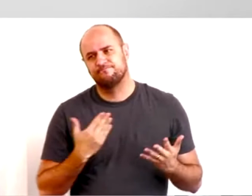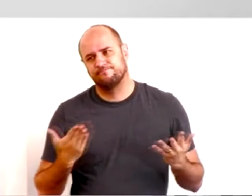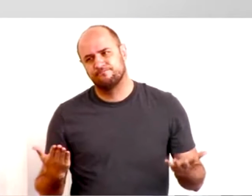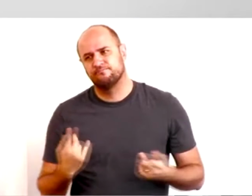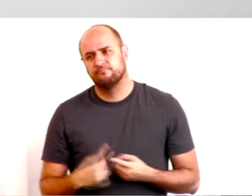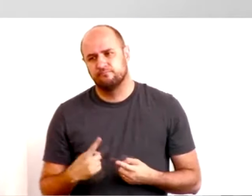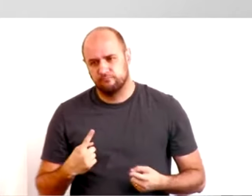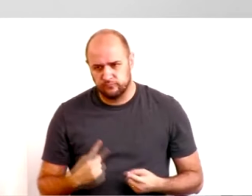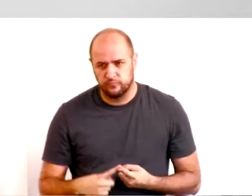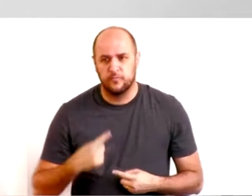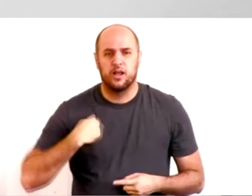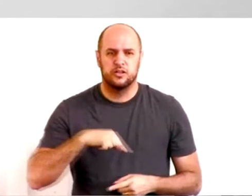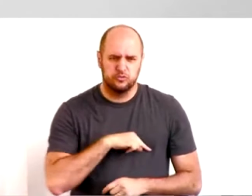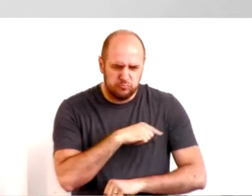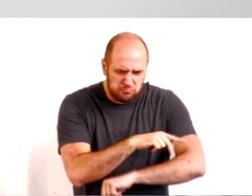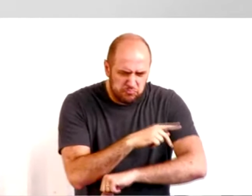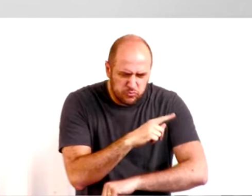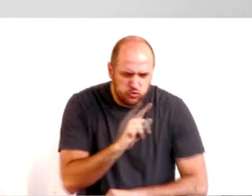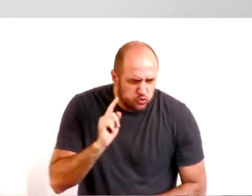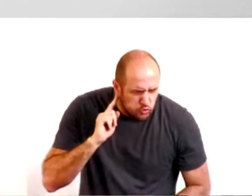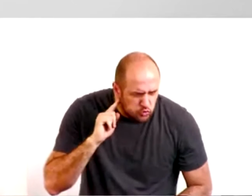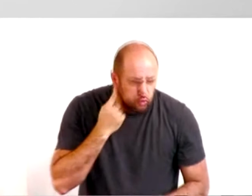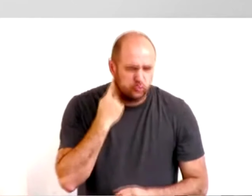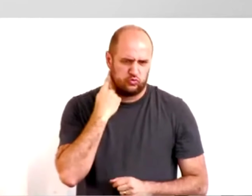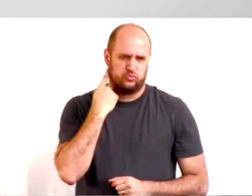sermos impuros ou